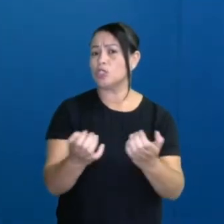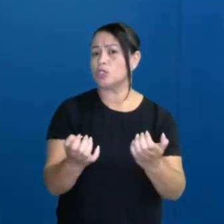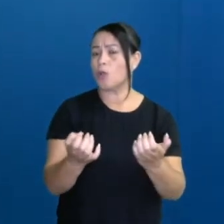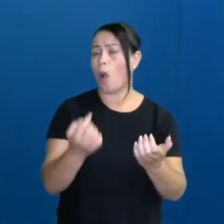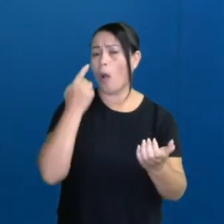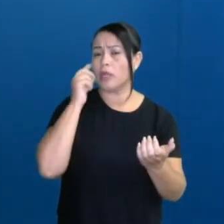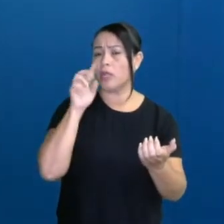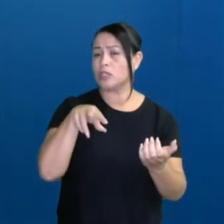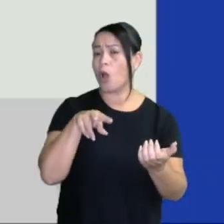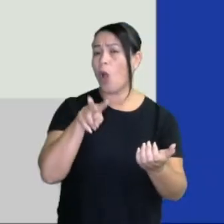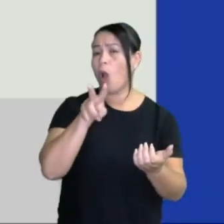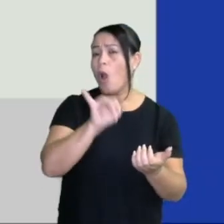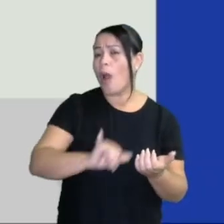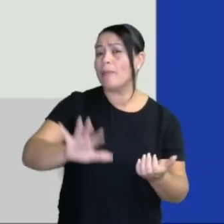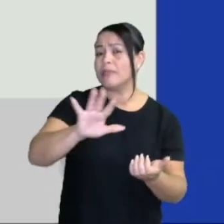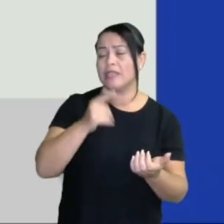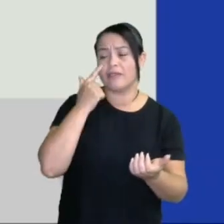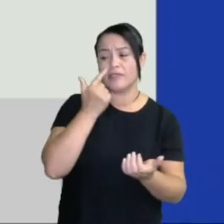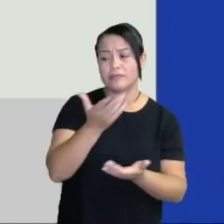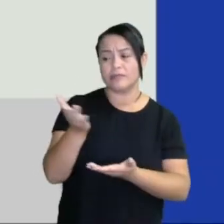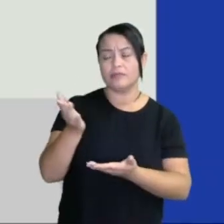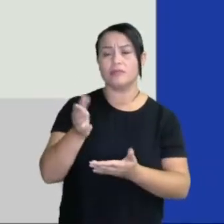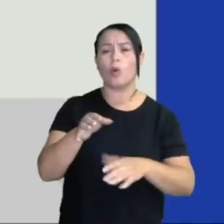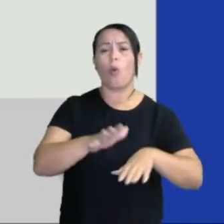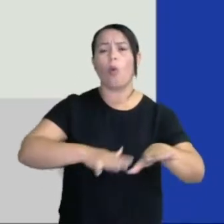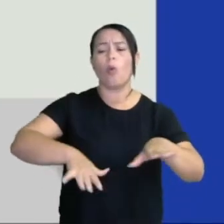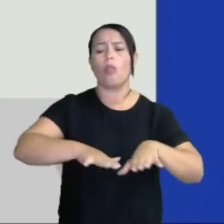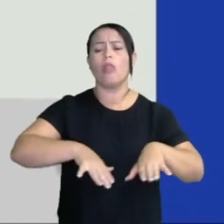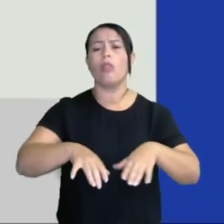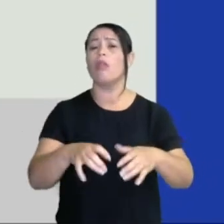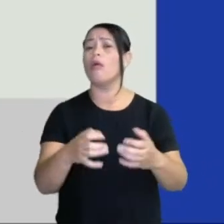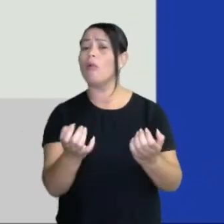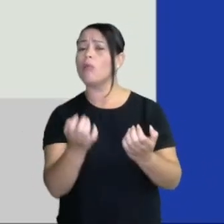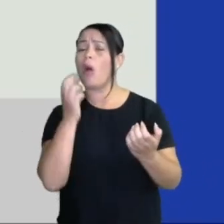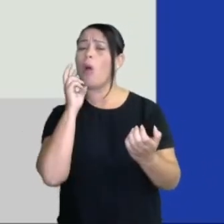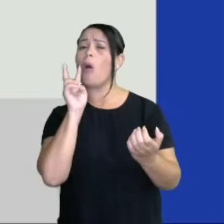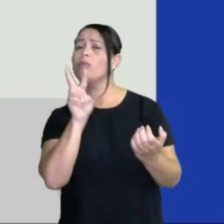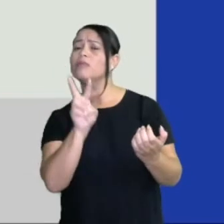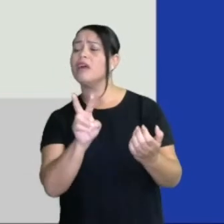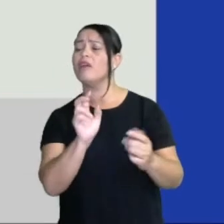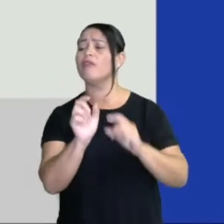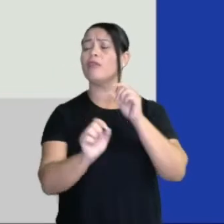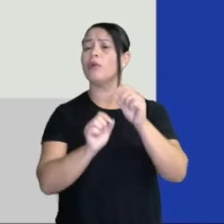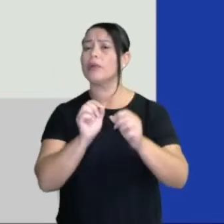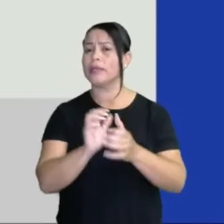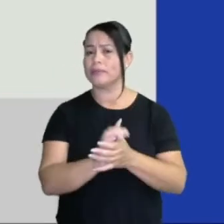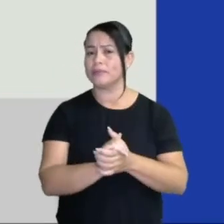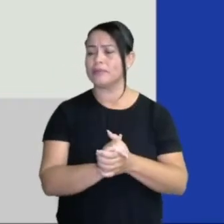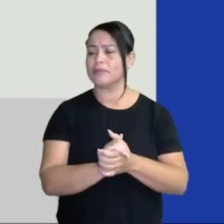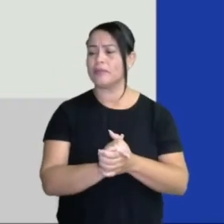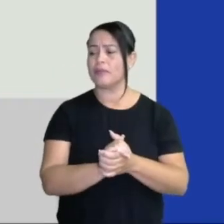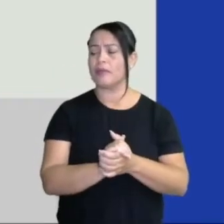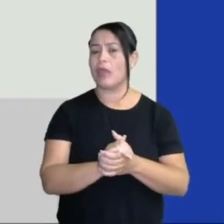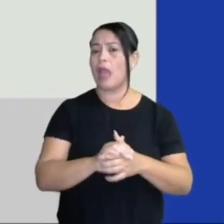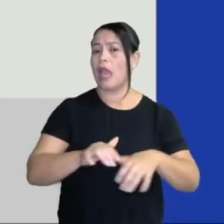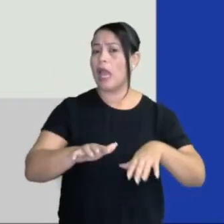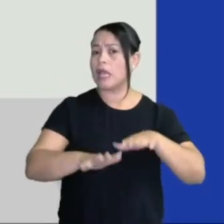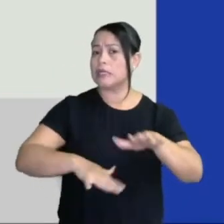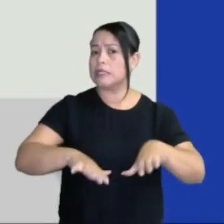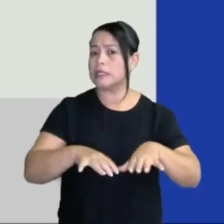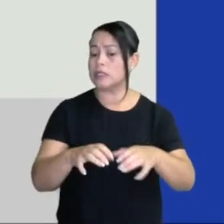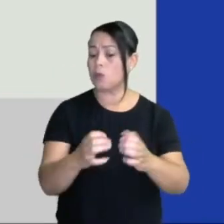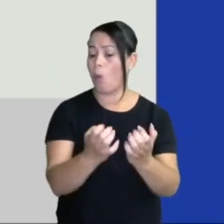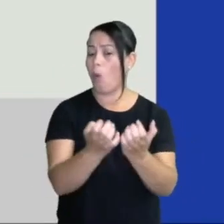coloquei assim, ó, observe o dominó, ok? Então, vê só, ao observar esse dominó aqui, eu